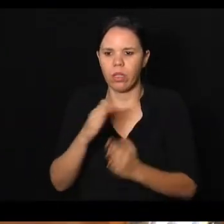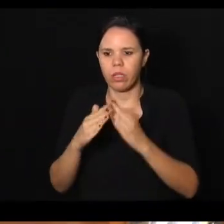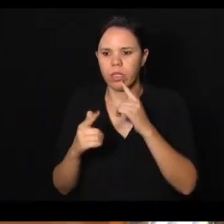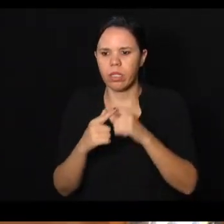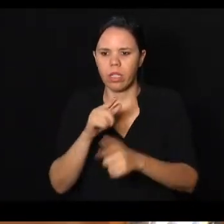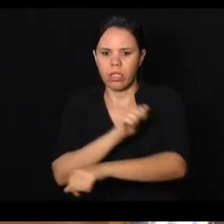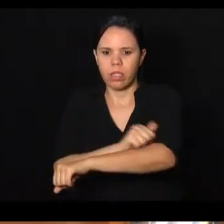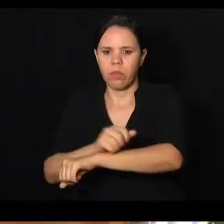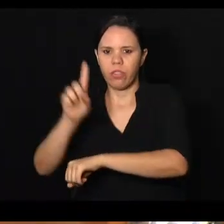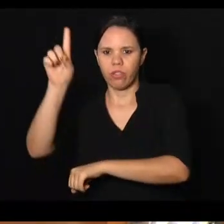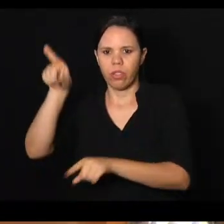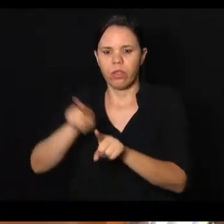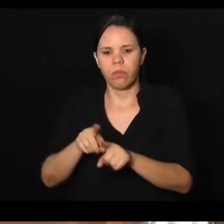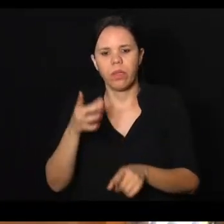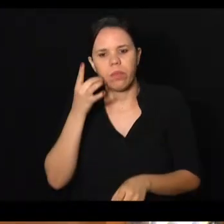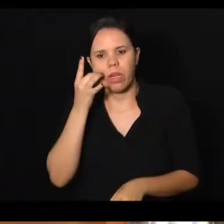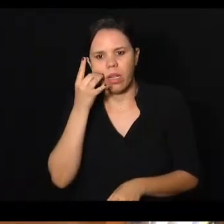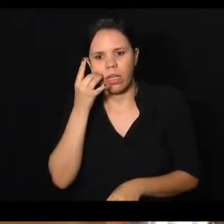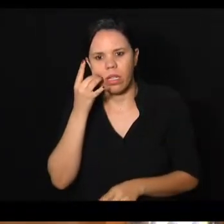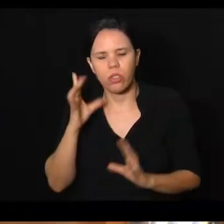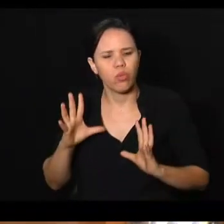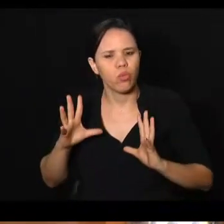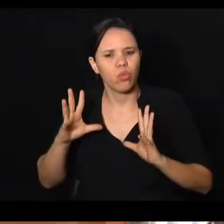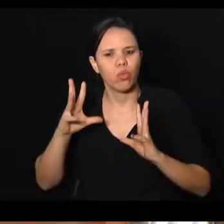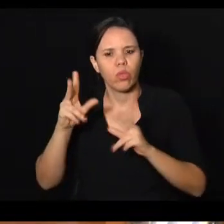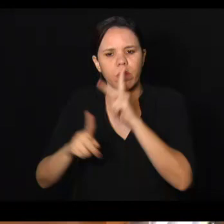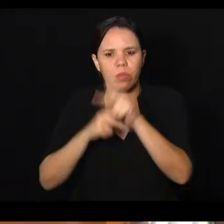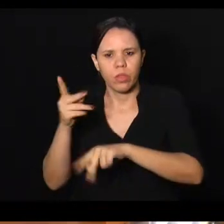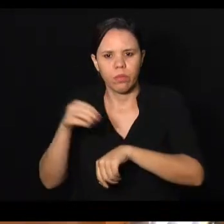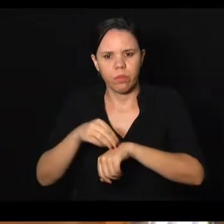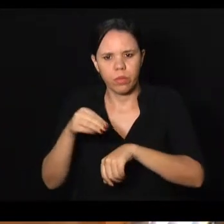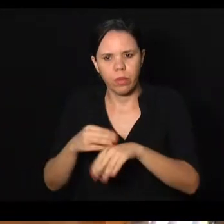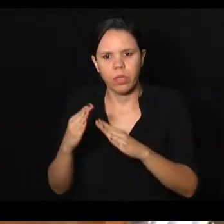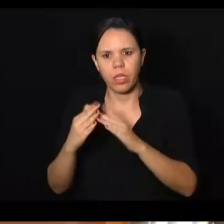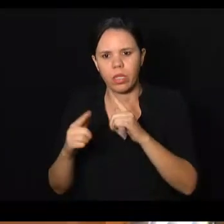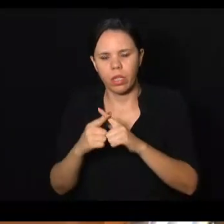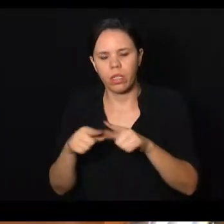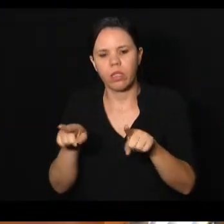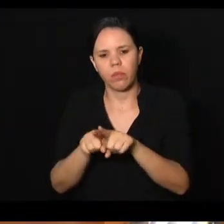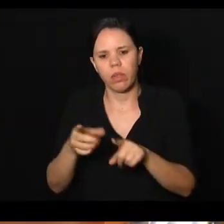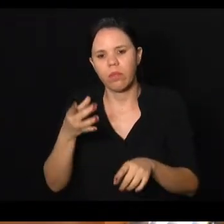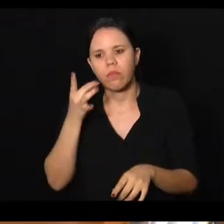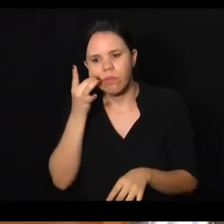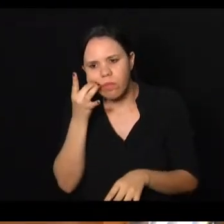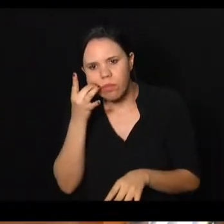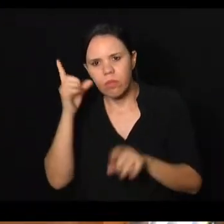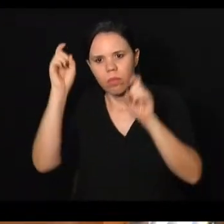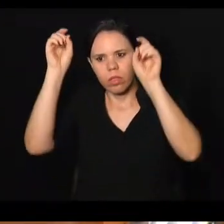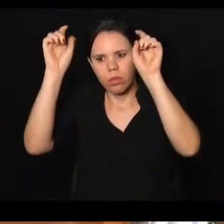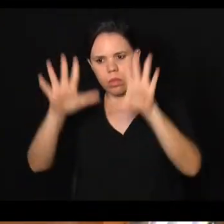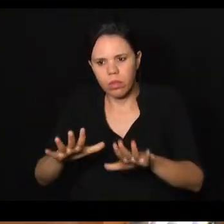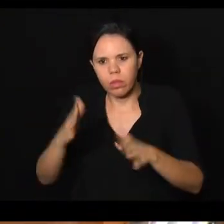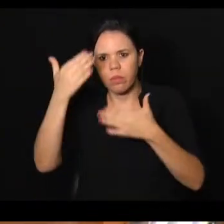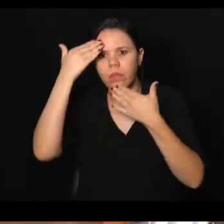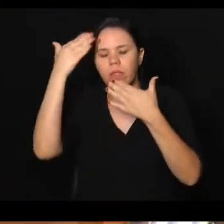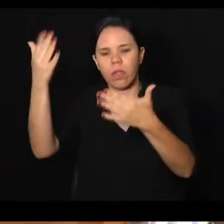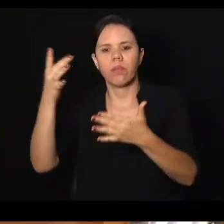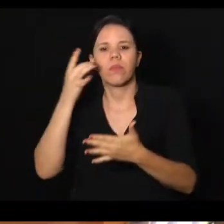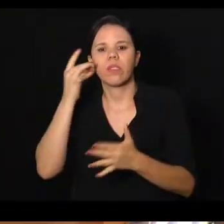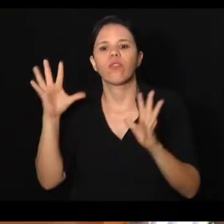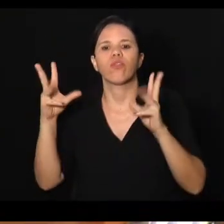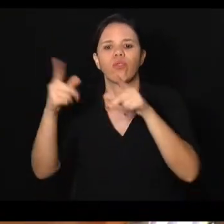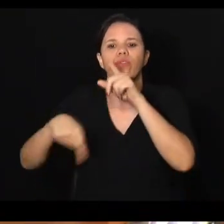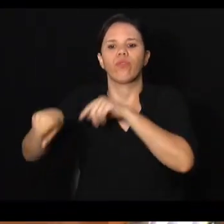Belém, que se fazem presentes, todos os demais membros da nossa igreja que se fazem presentes, Deus abençoe, muito obrigado pela presença de